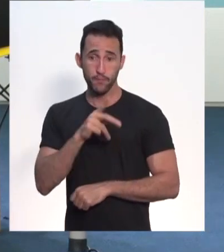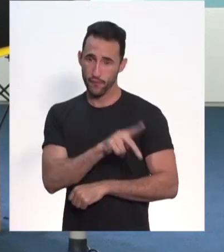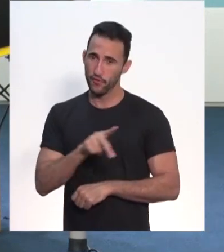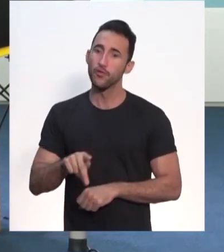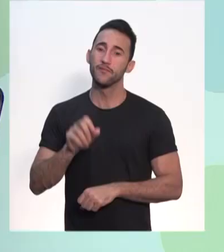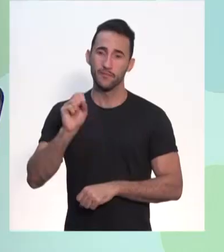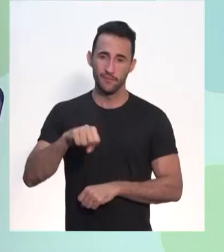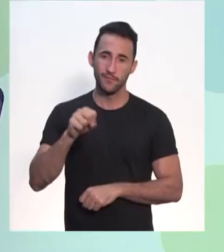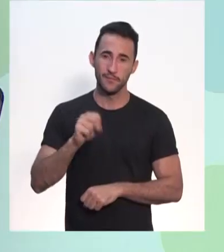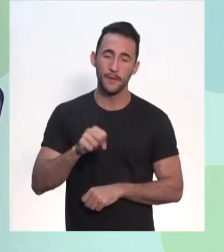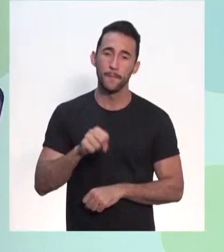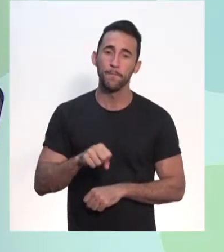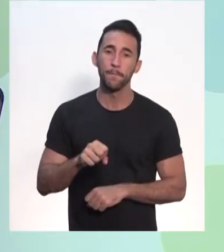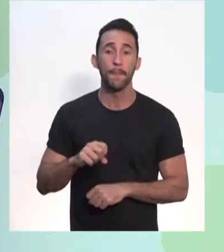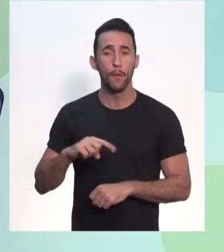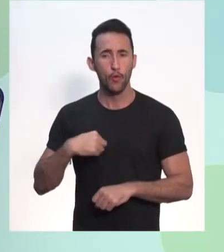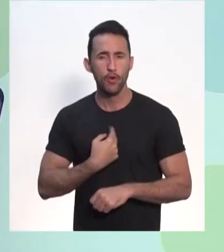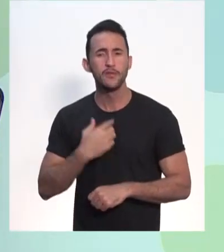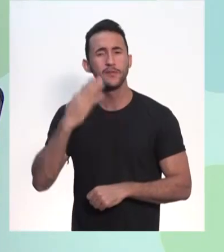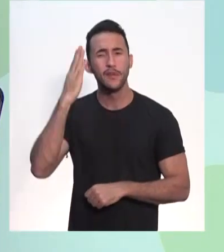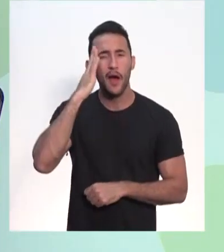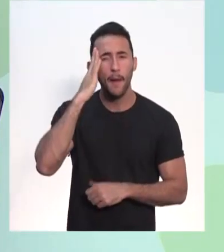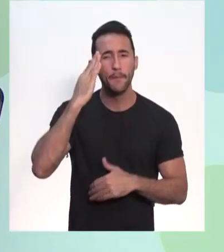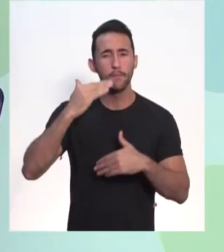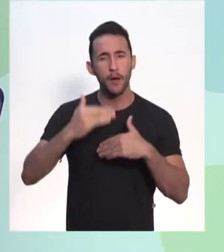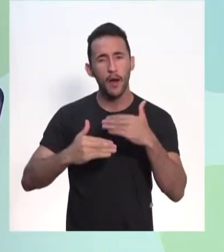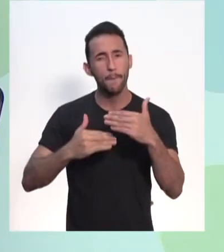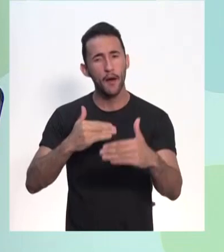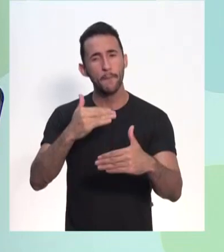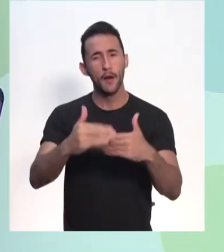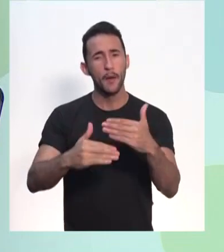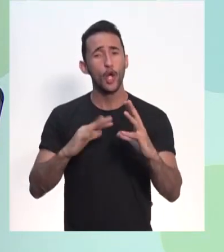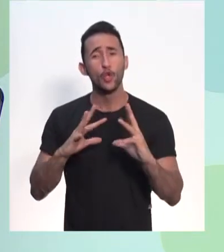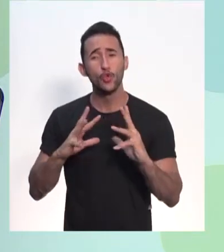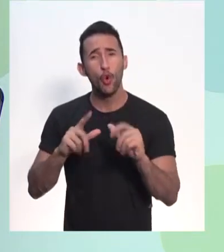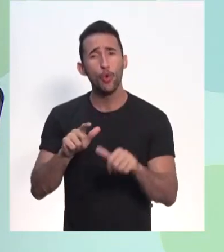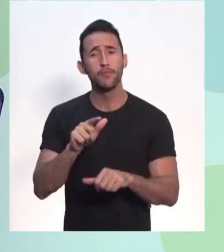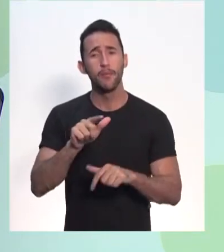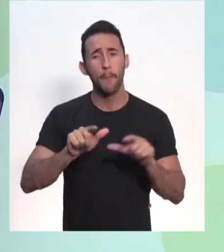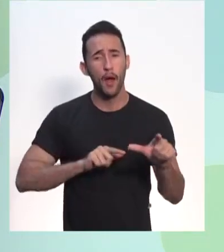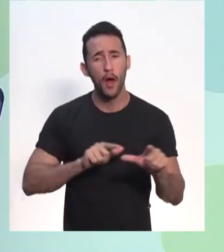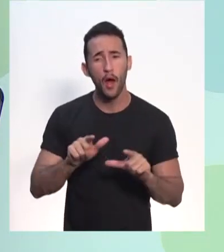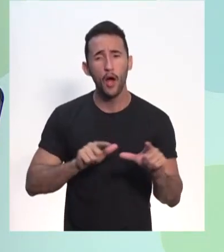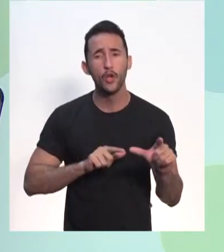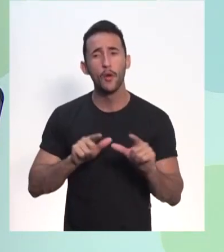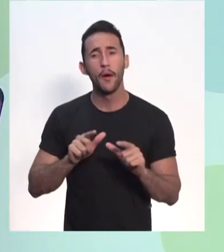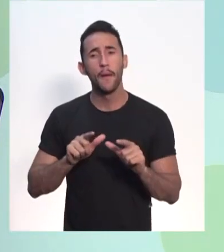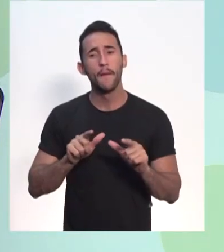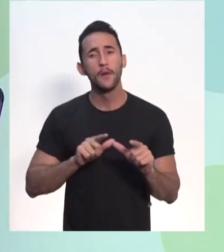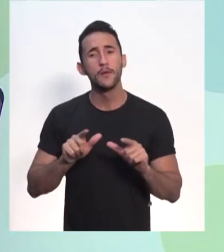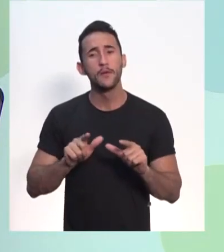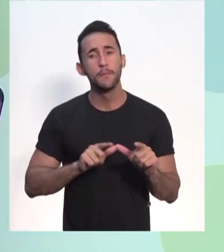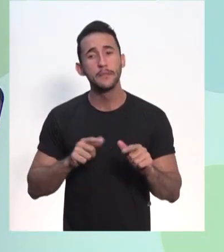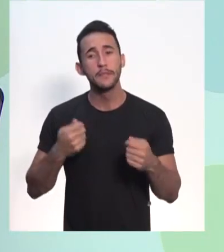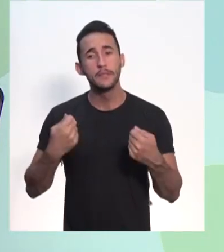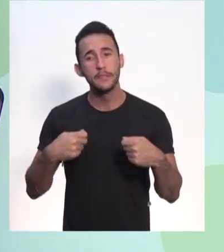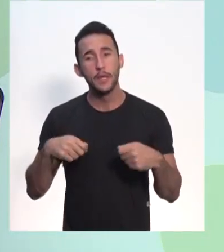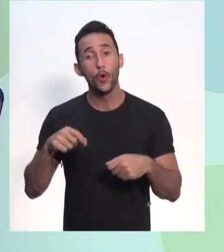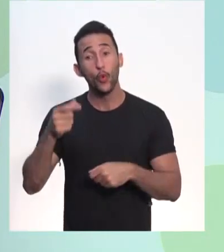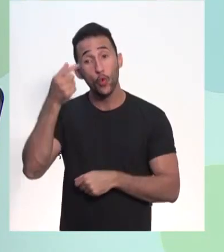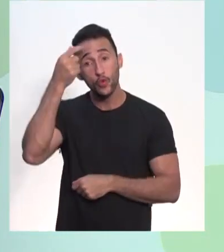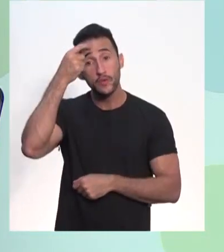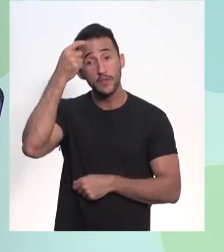gêneros textuais, voltados para diferentes campos, os diferentes campos sociais. Então, a